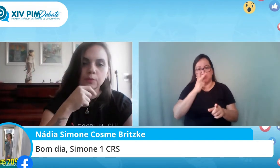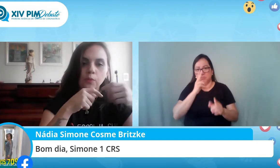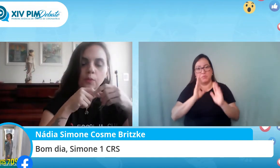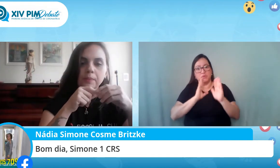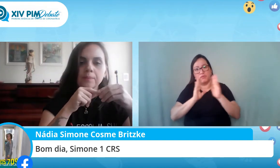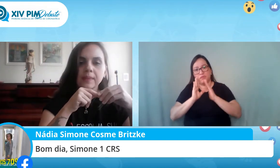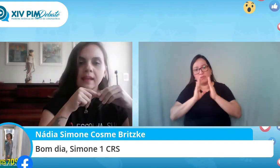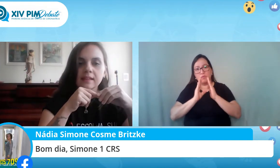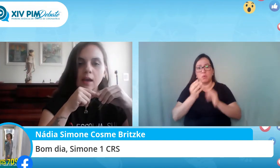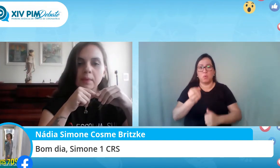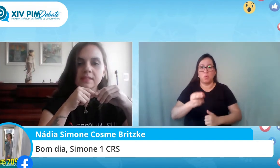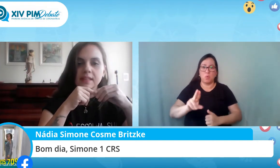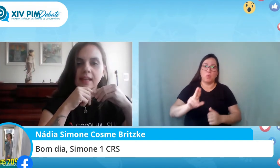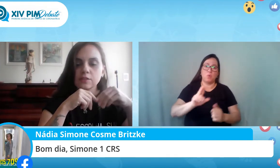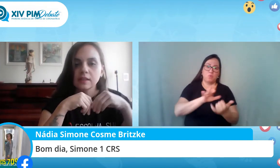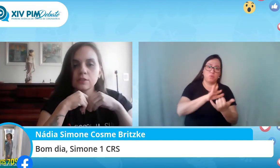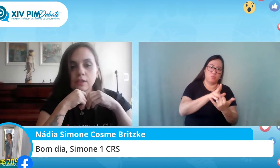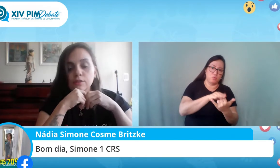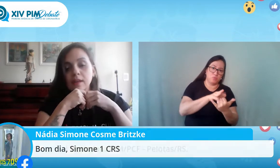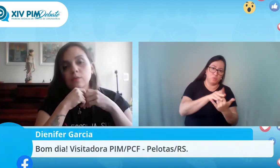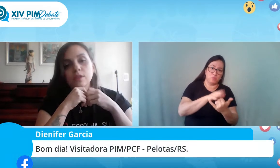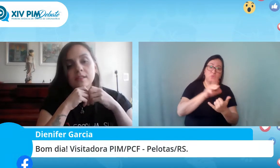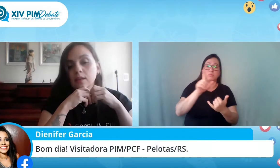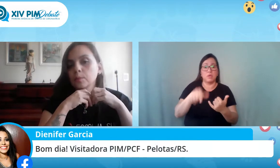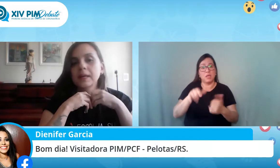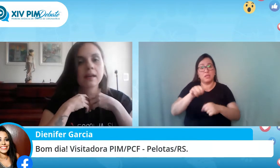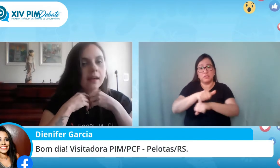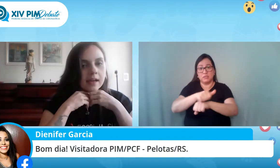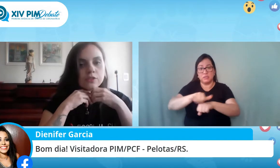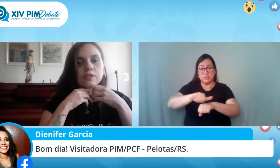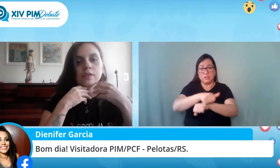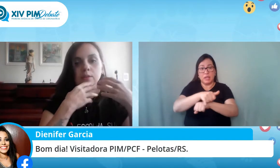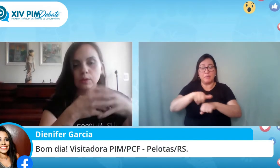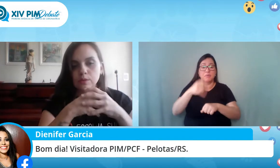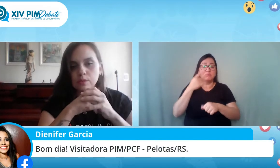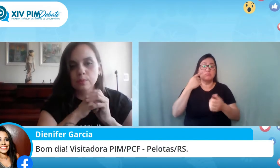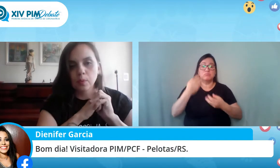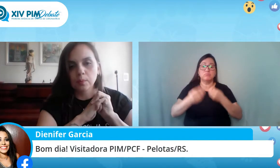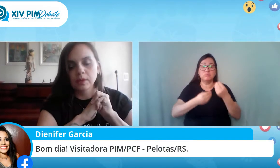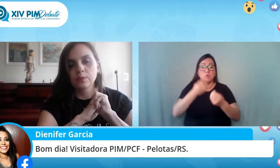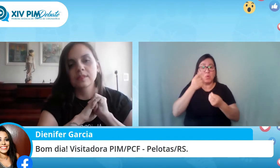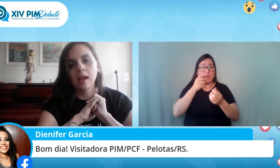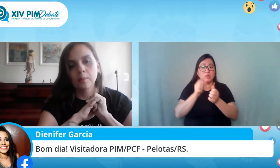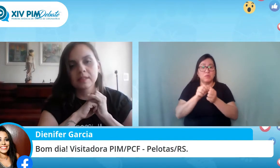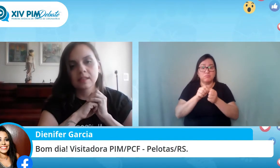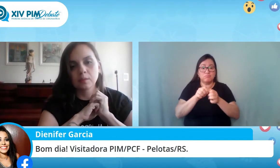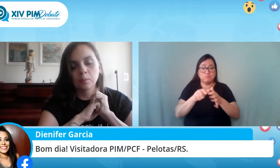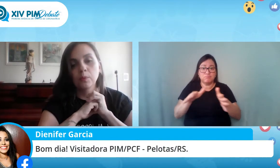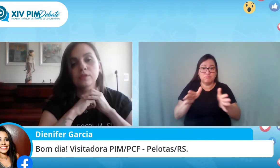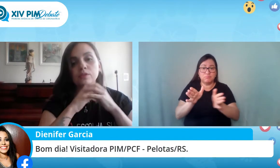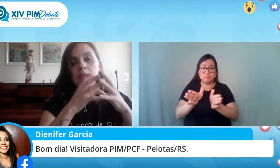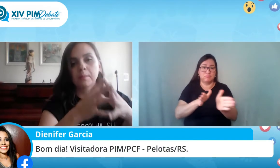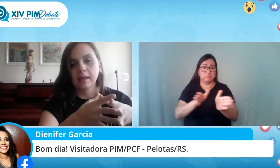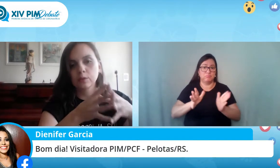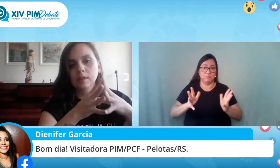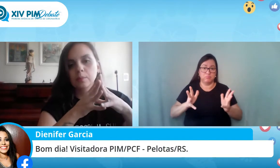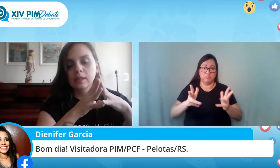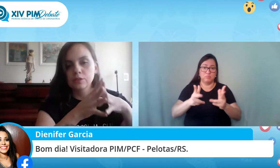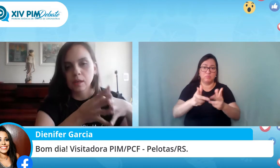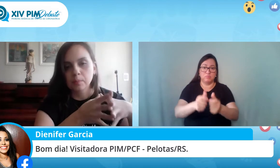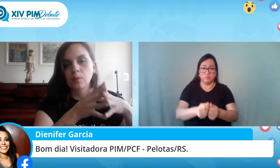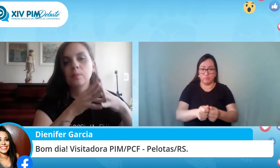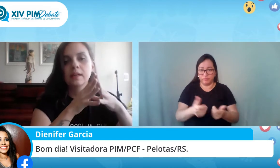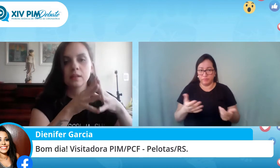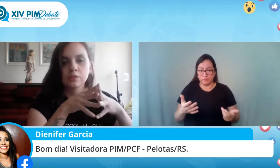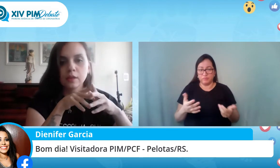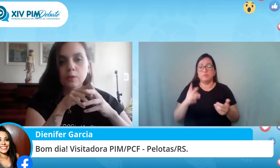pelo YouTube, é uma estratégia que a gente vem utilizando para atingir a todos os públicos, né? Um posicionamento da